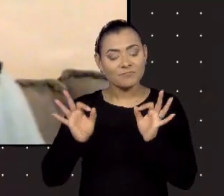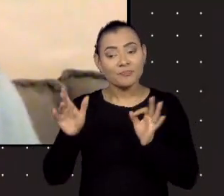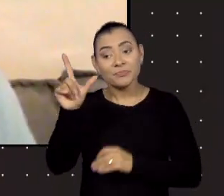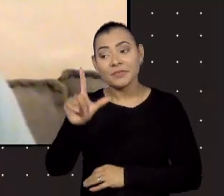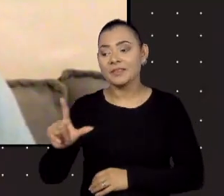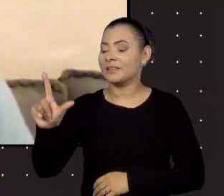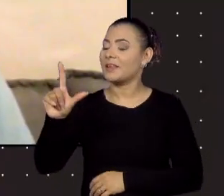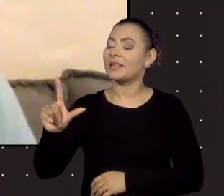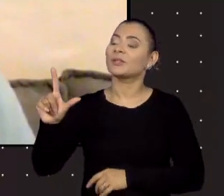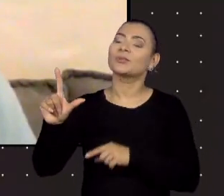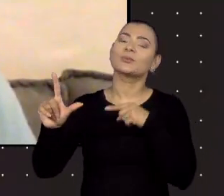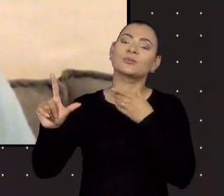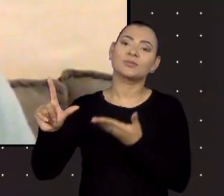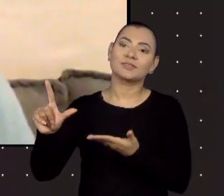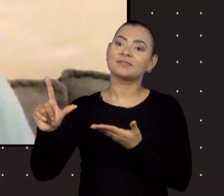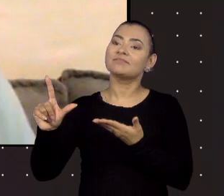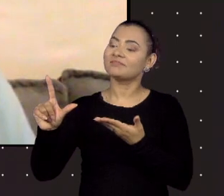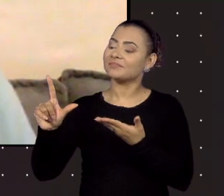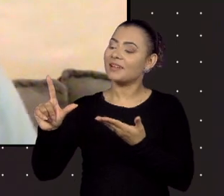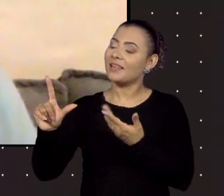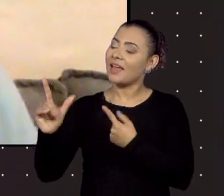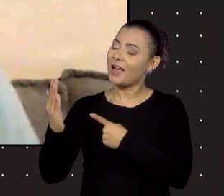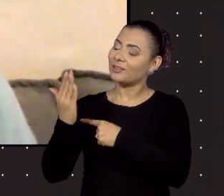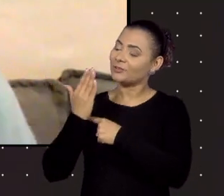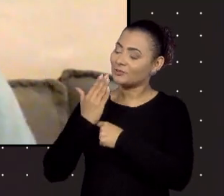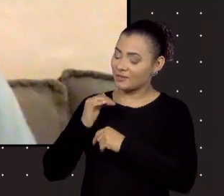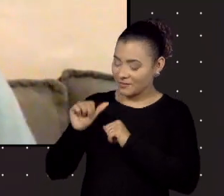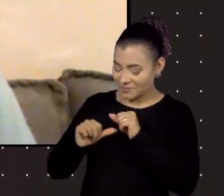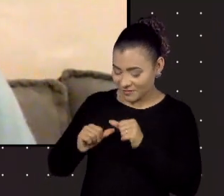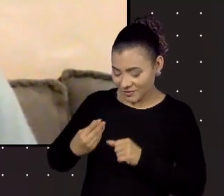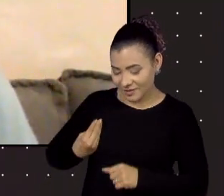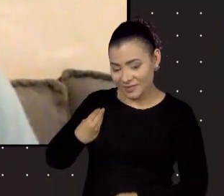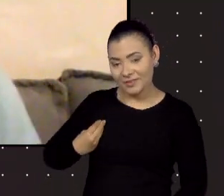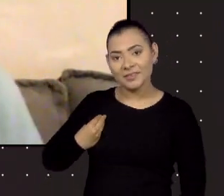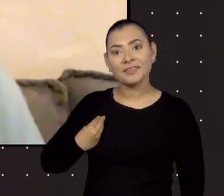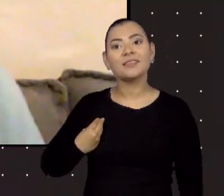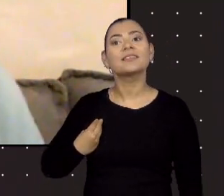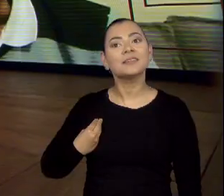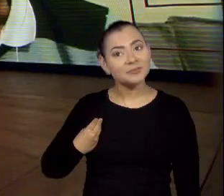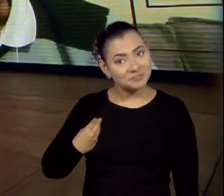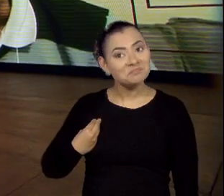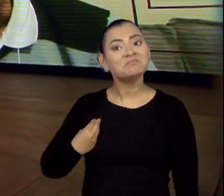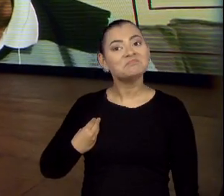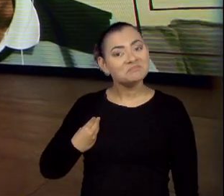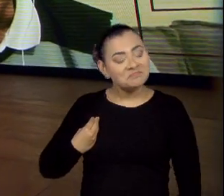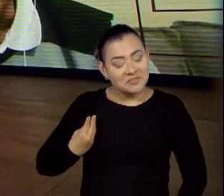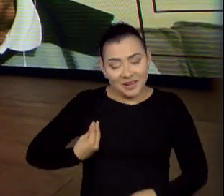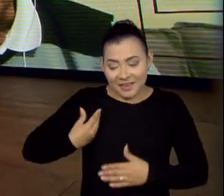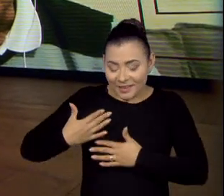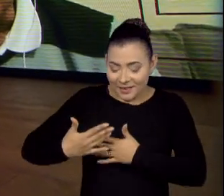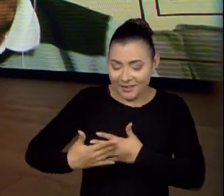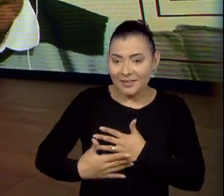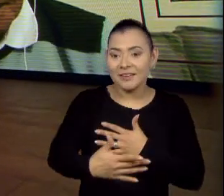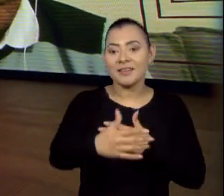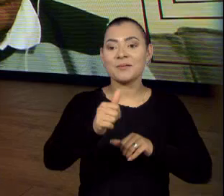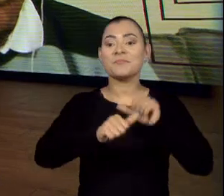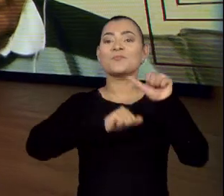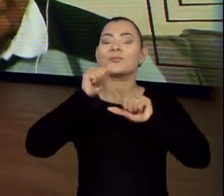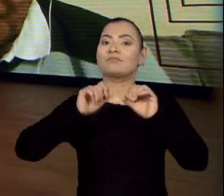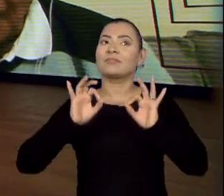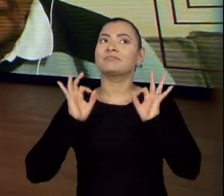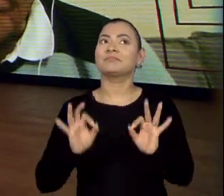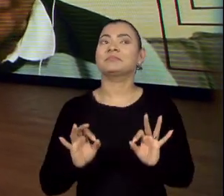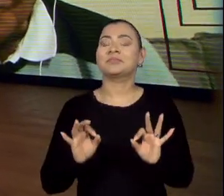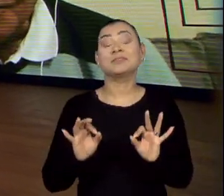literatura podia mudar minha vida, sabe? Mudar meu jeito de ser, sabe?